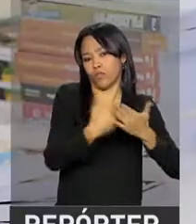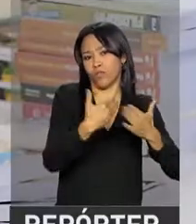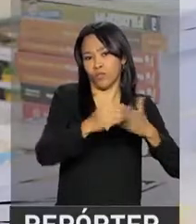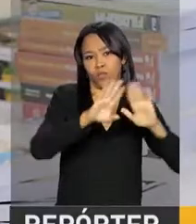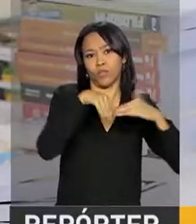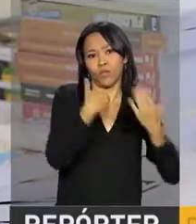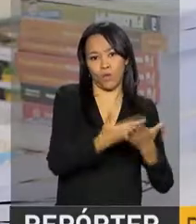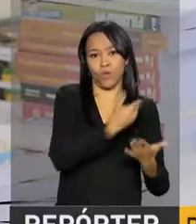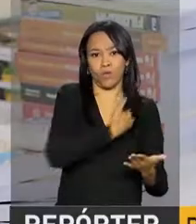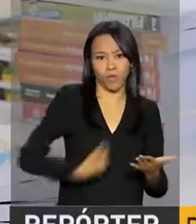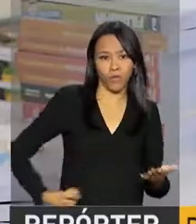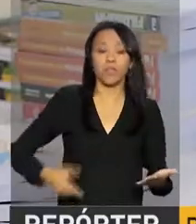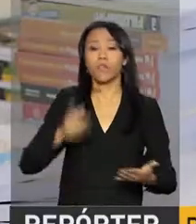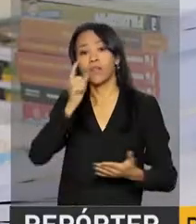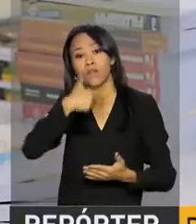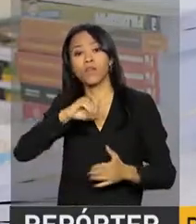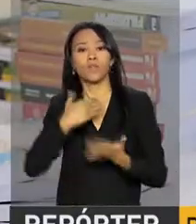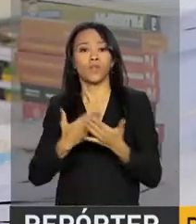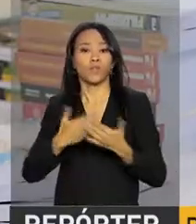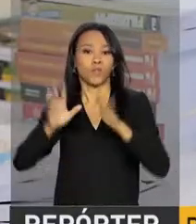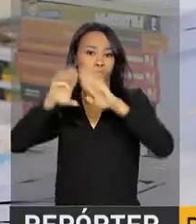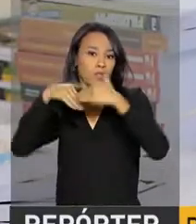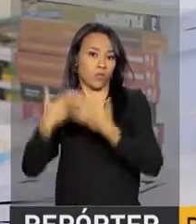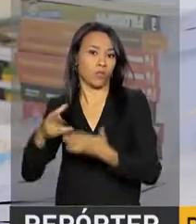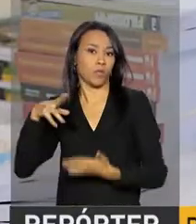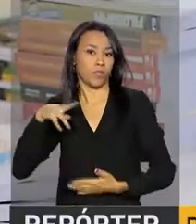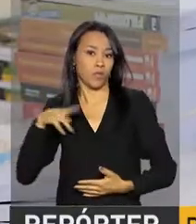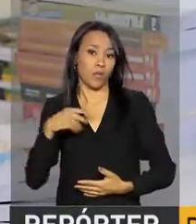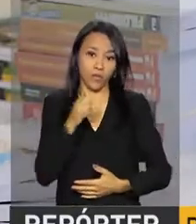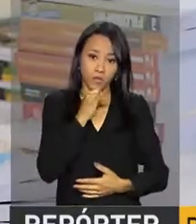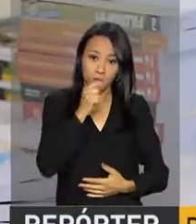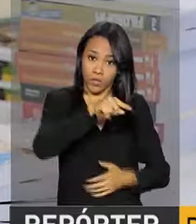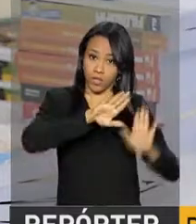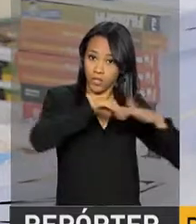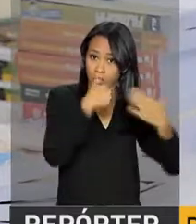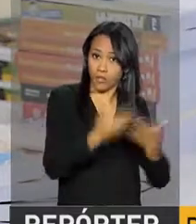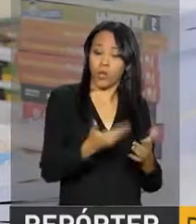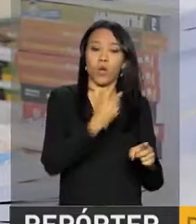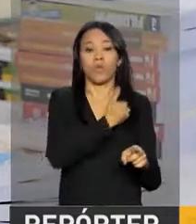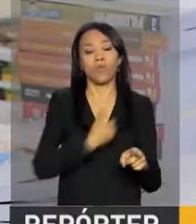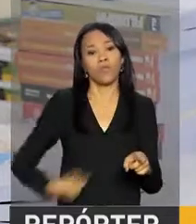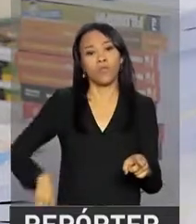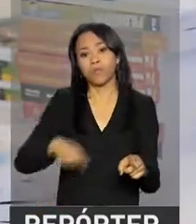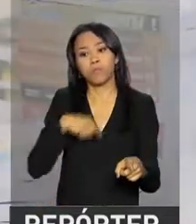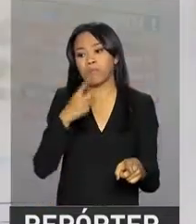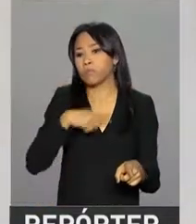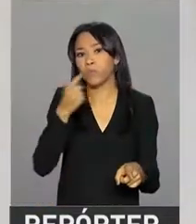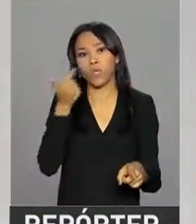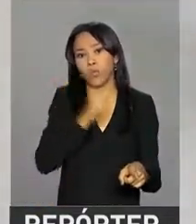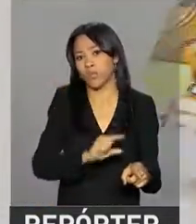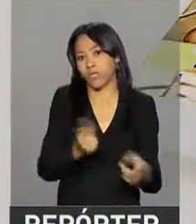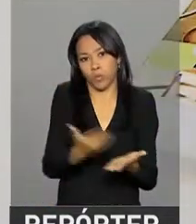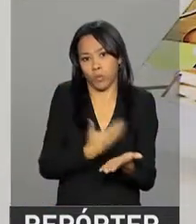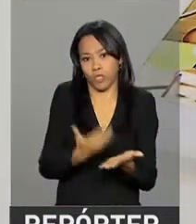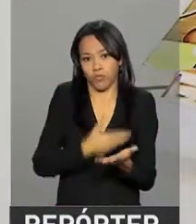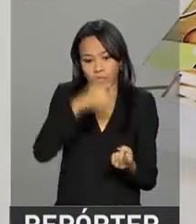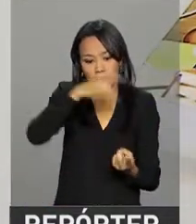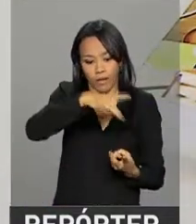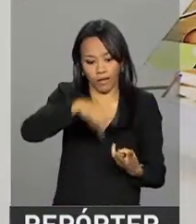aluno, geralmente, da rede pública, não teria condição de adquirir uma coleção dessa de livros para cada disciplina.